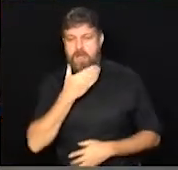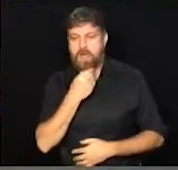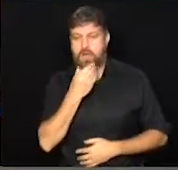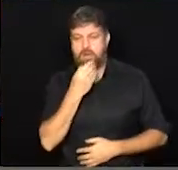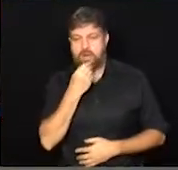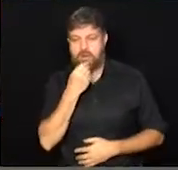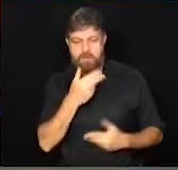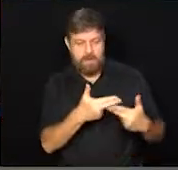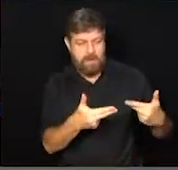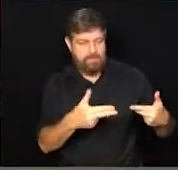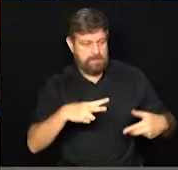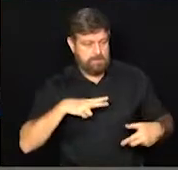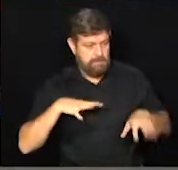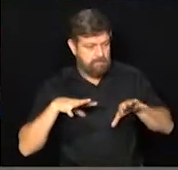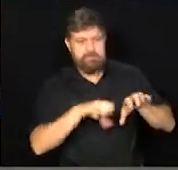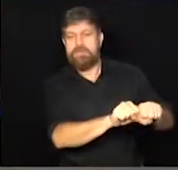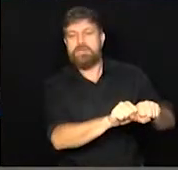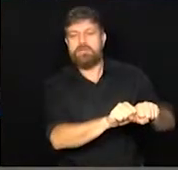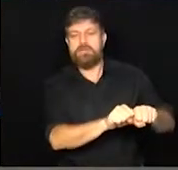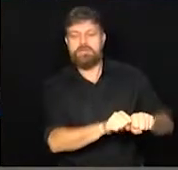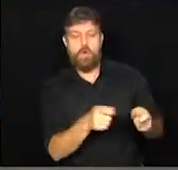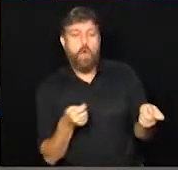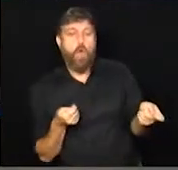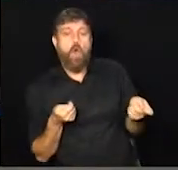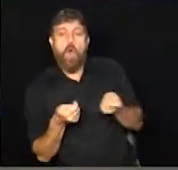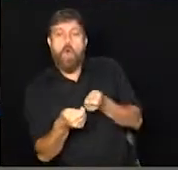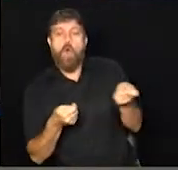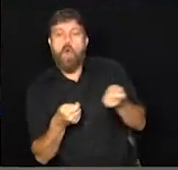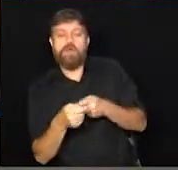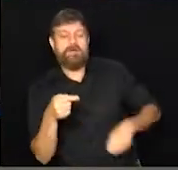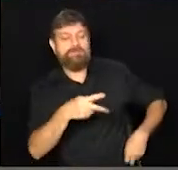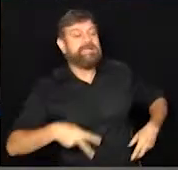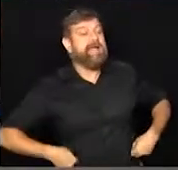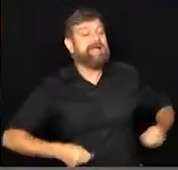conta dos bens da mulher, controlar